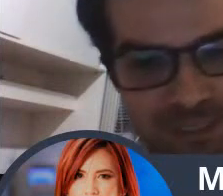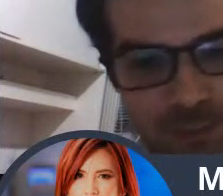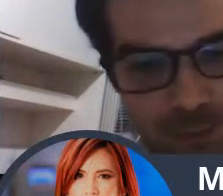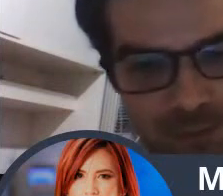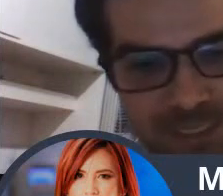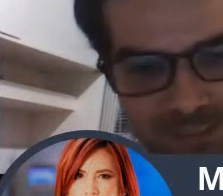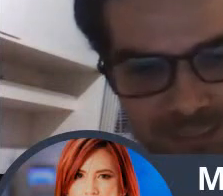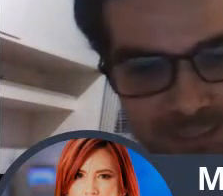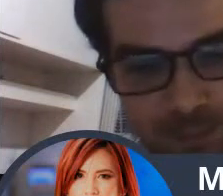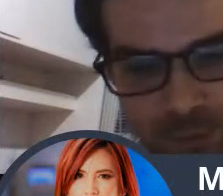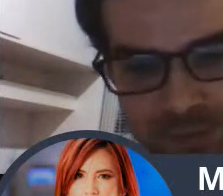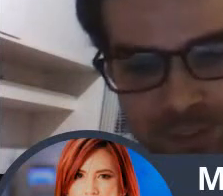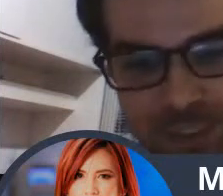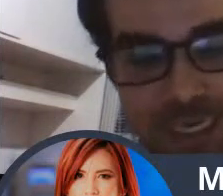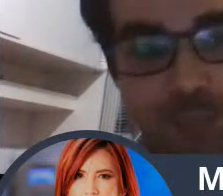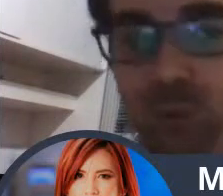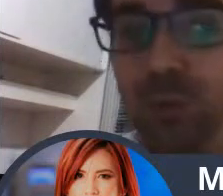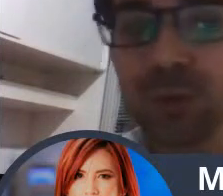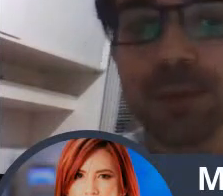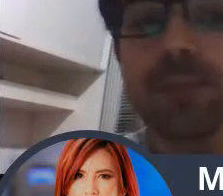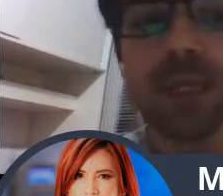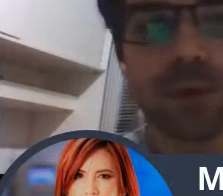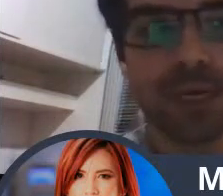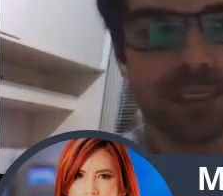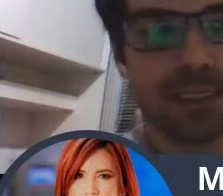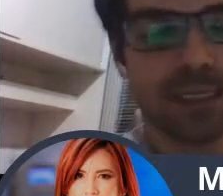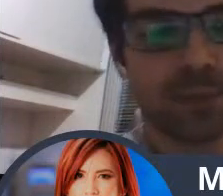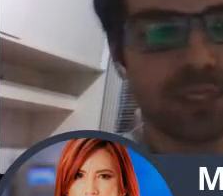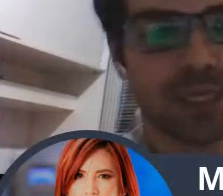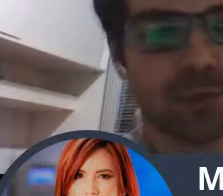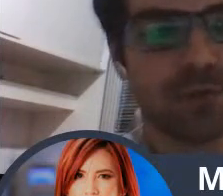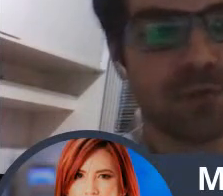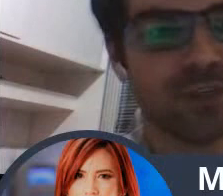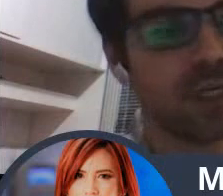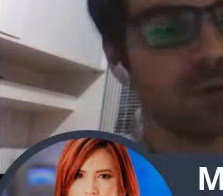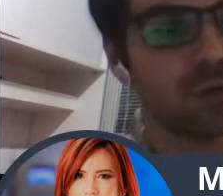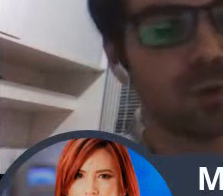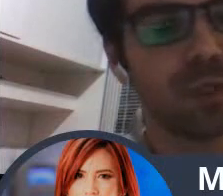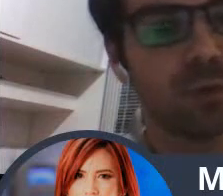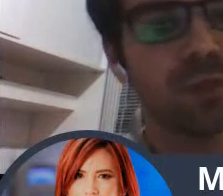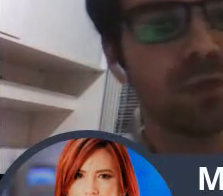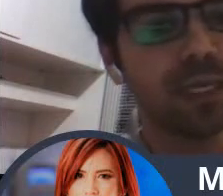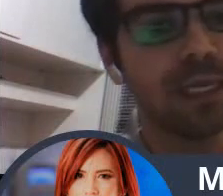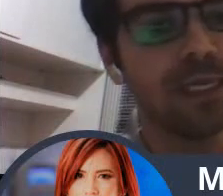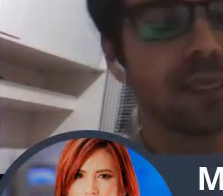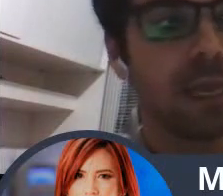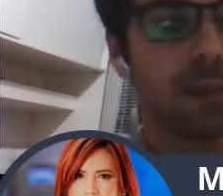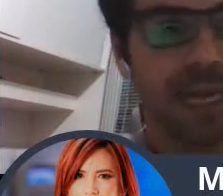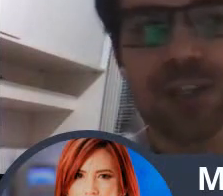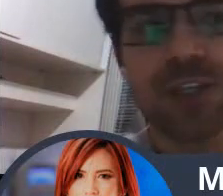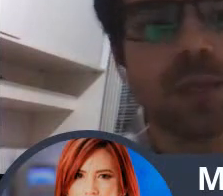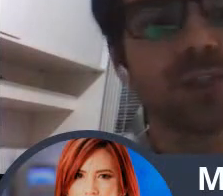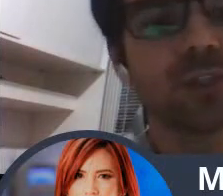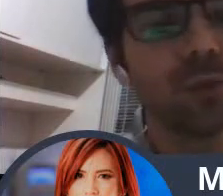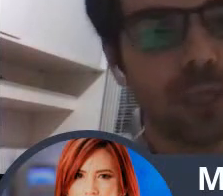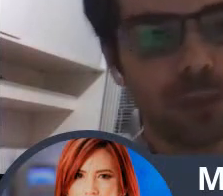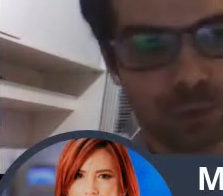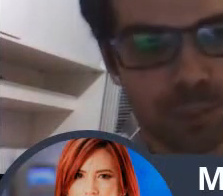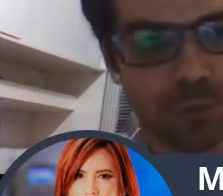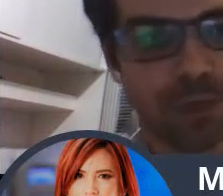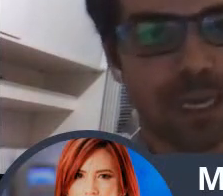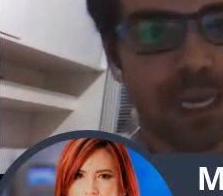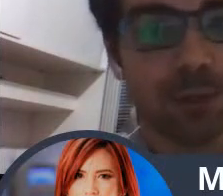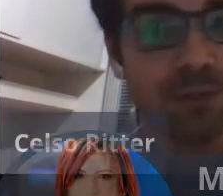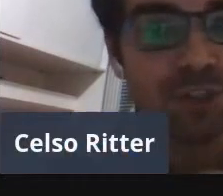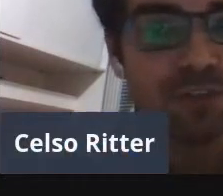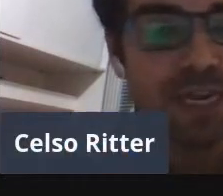Agora, Fernanda, uma coisa importante. Eu estou muito embebido ainda nesse processo Covid. Eu estou em 2 UTIs praticamente de domingo a